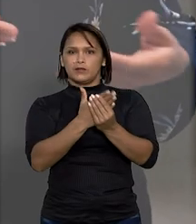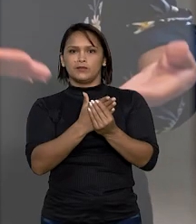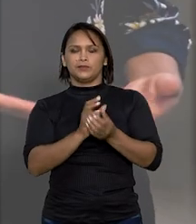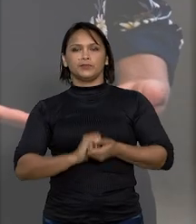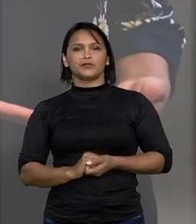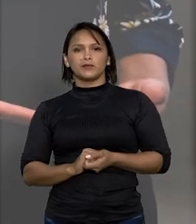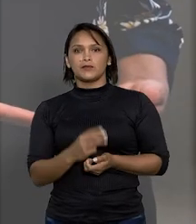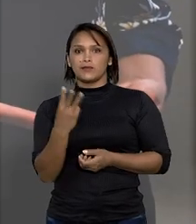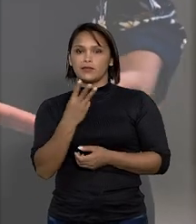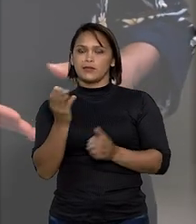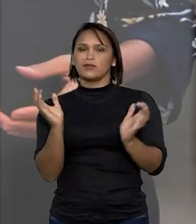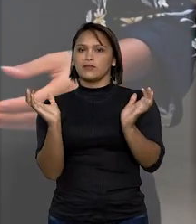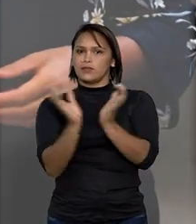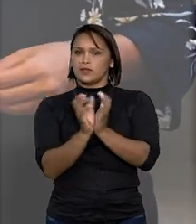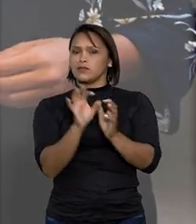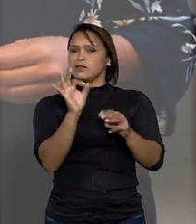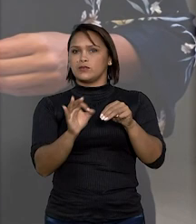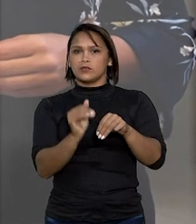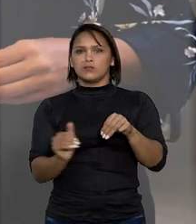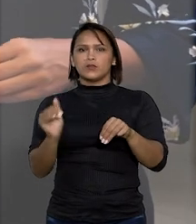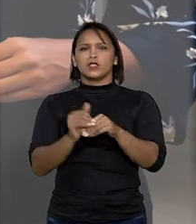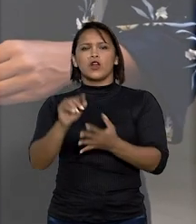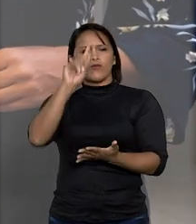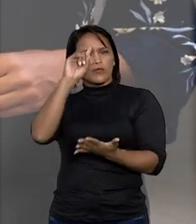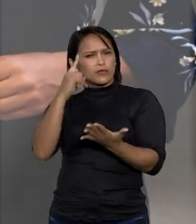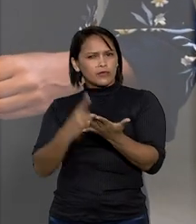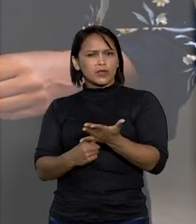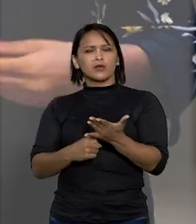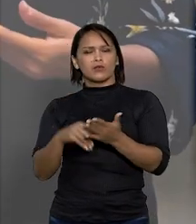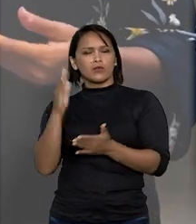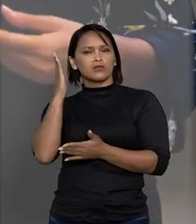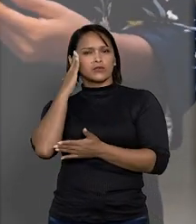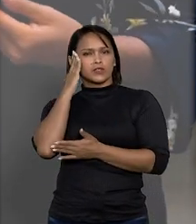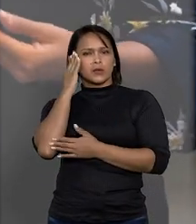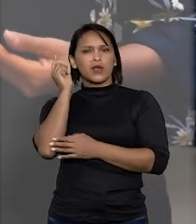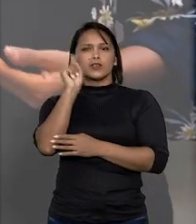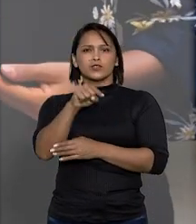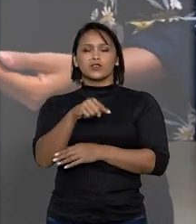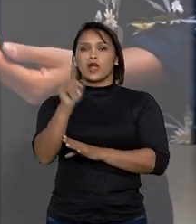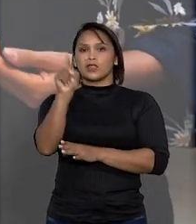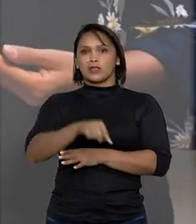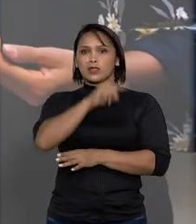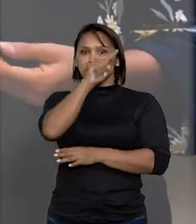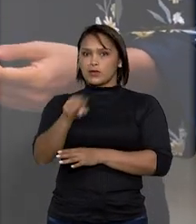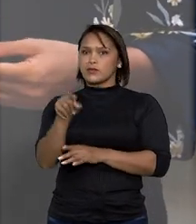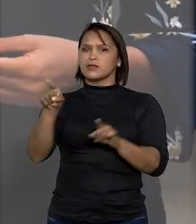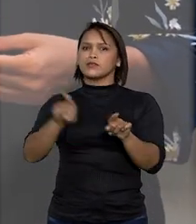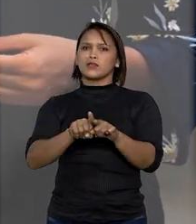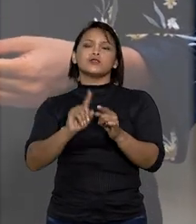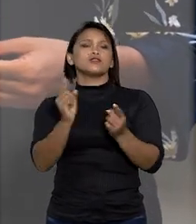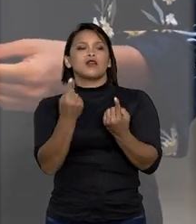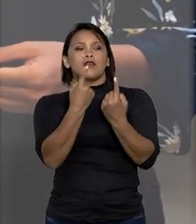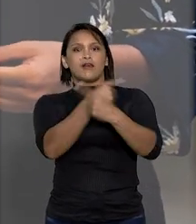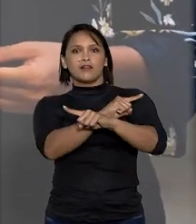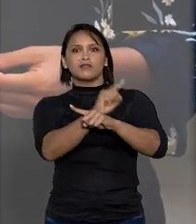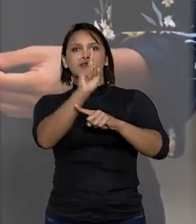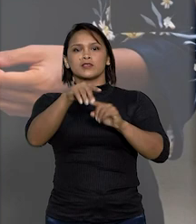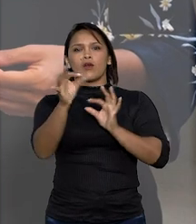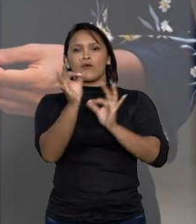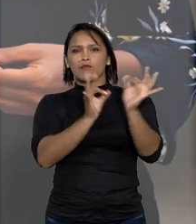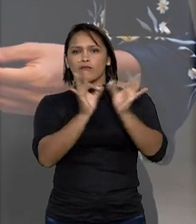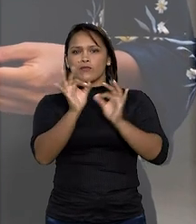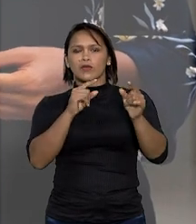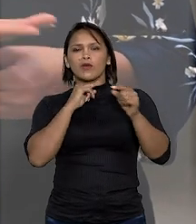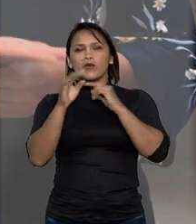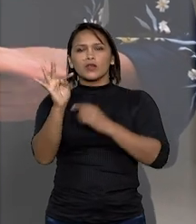e na terceira sessão os ministros reafirmaram entendimento de que a nulidade decorrente da inversão da